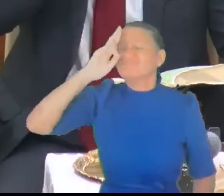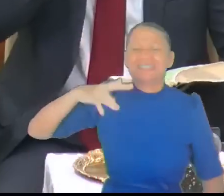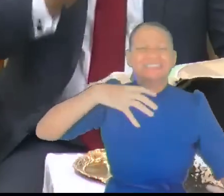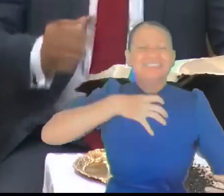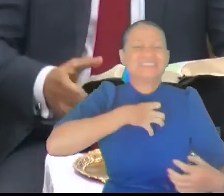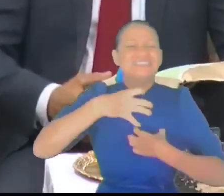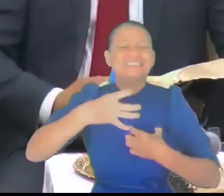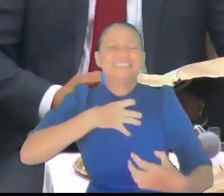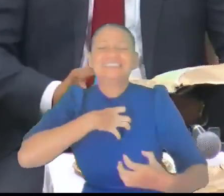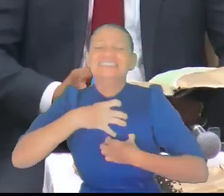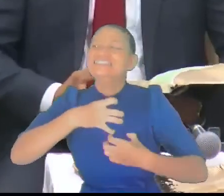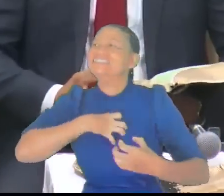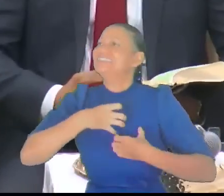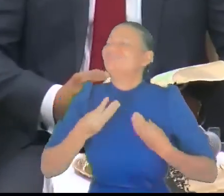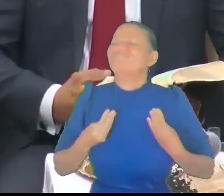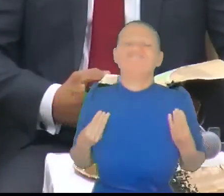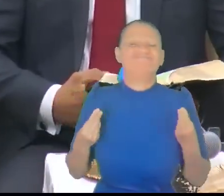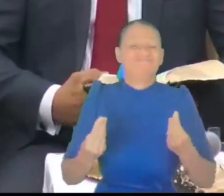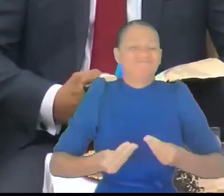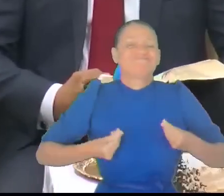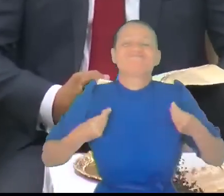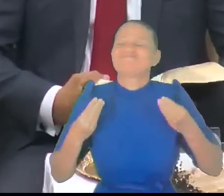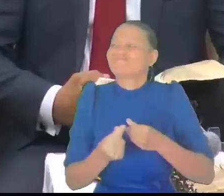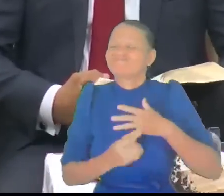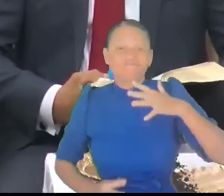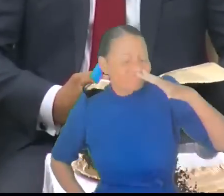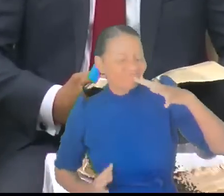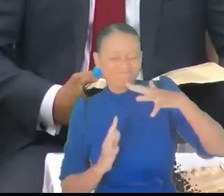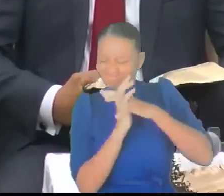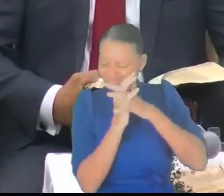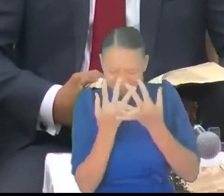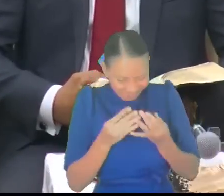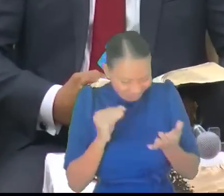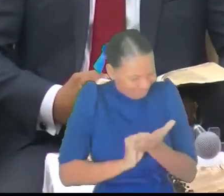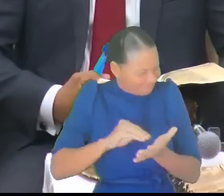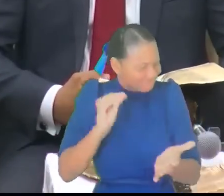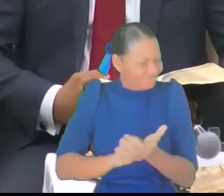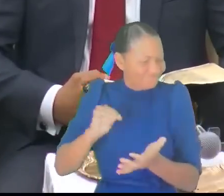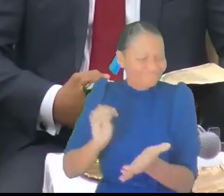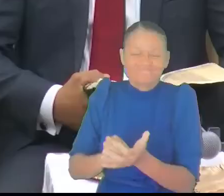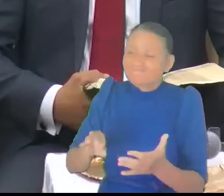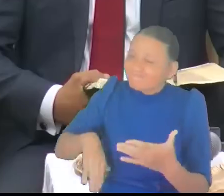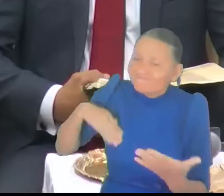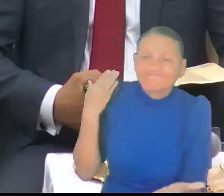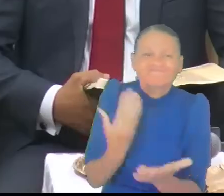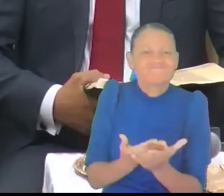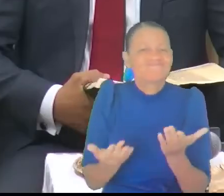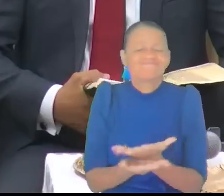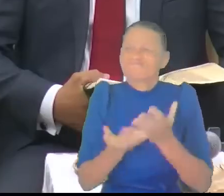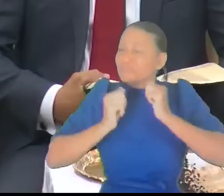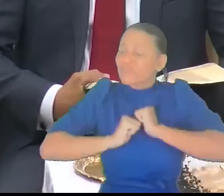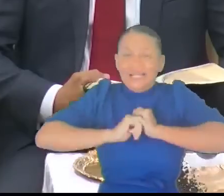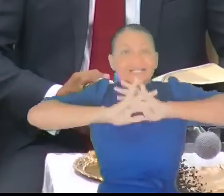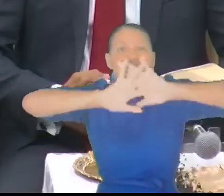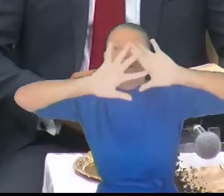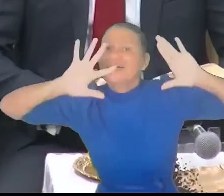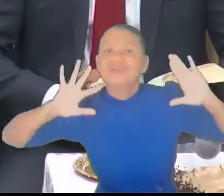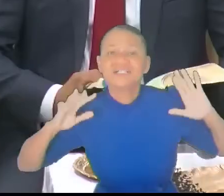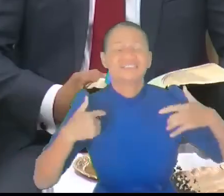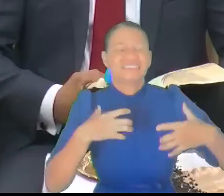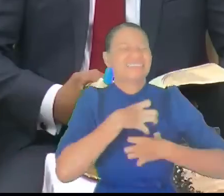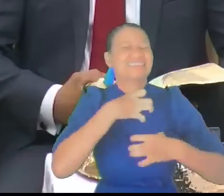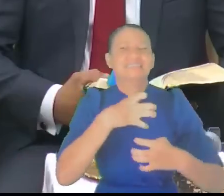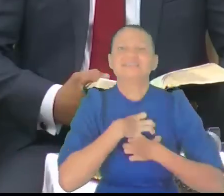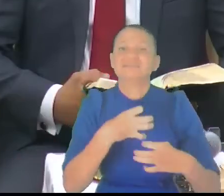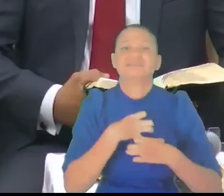que a luz não penetrou totalmente. Eu sinto que a luz ainda não clareou totalmente. Eu sinto